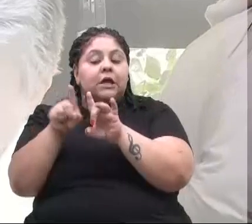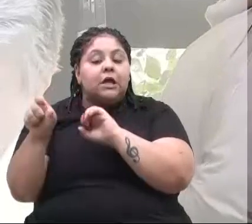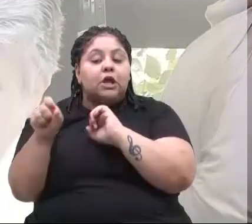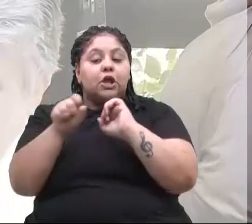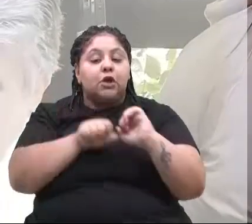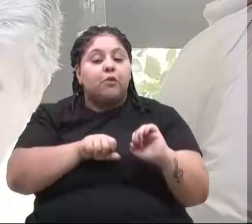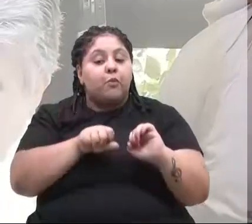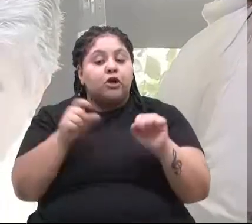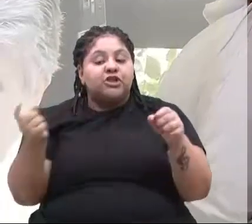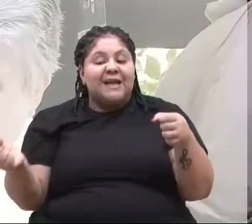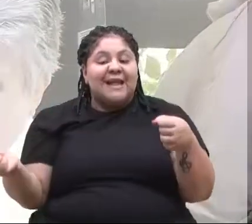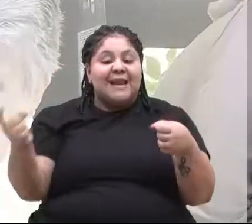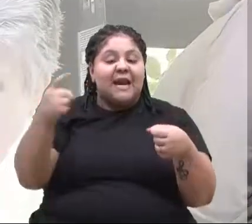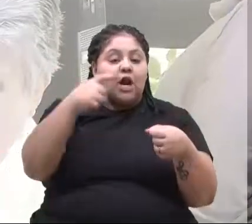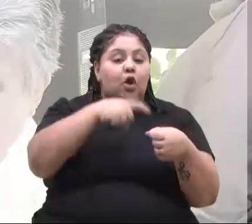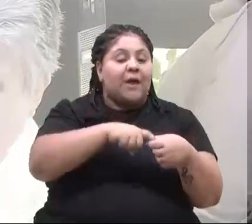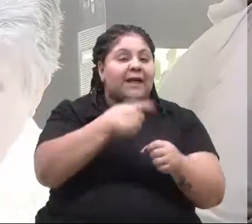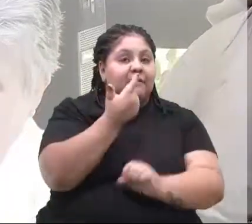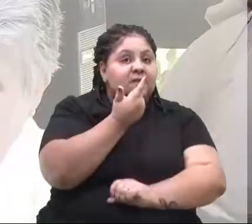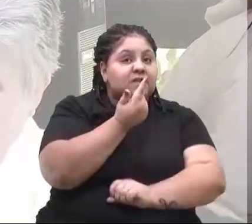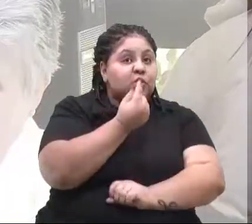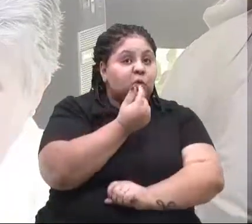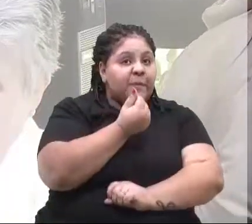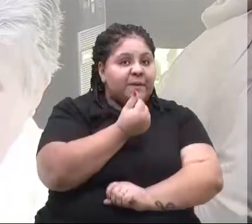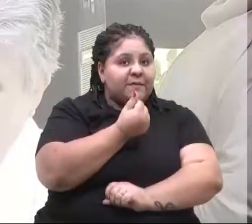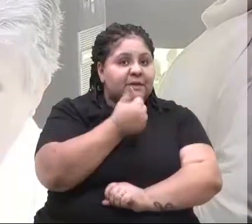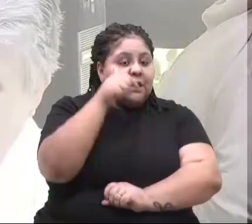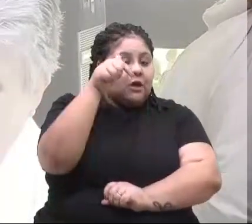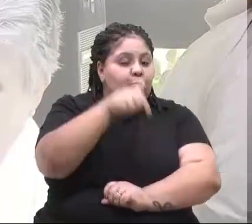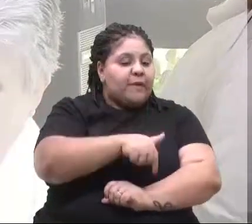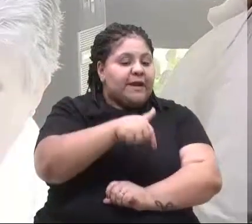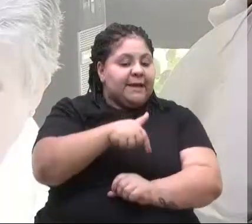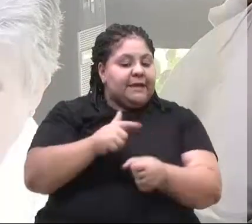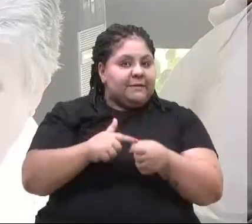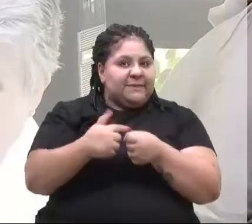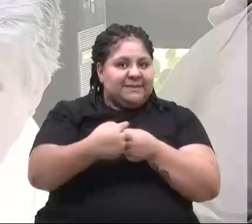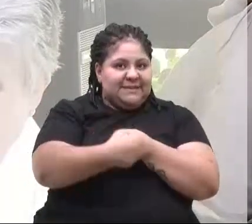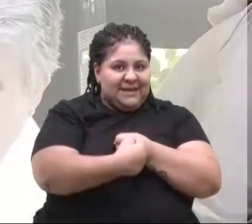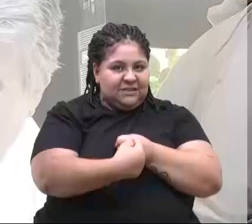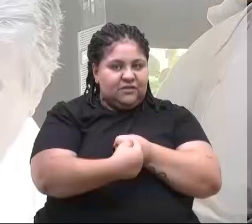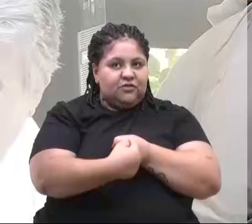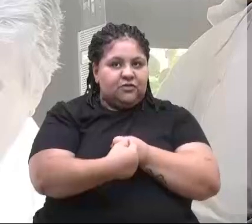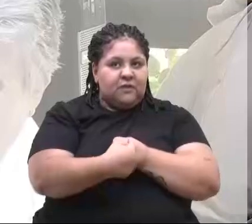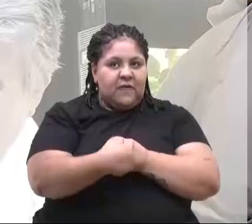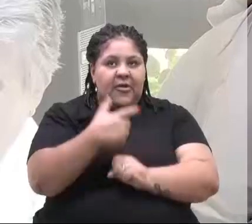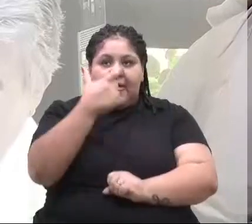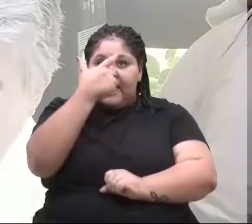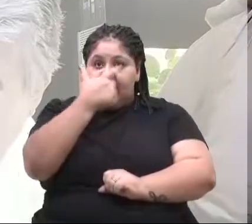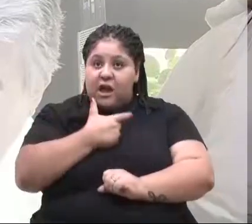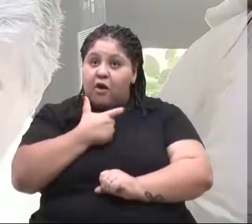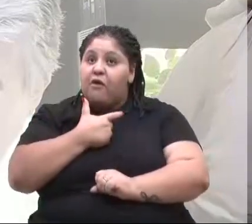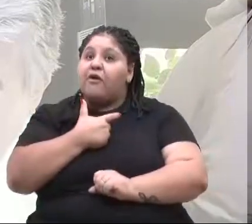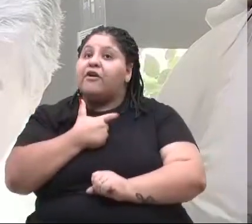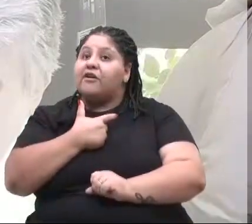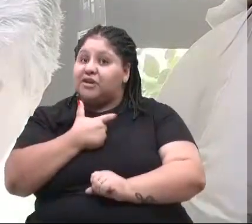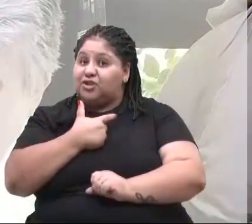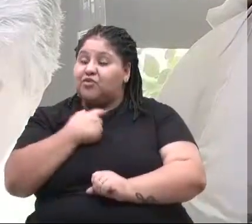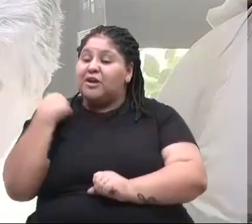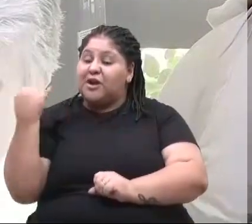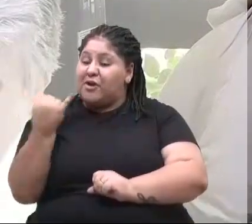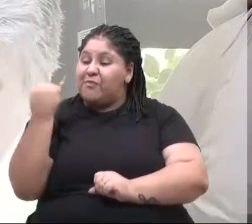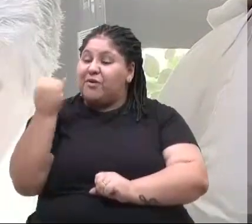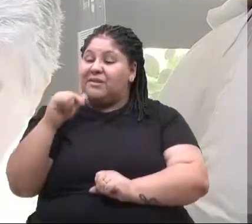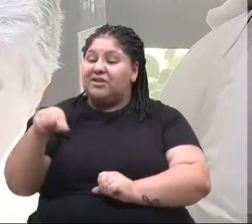pode retornar economicamente para a nossa cidade, eu acho que esse é um exercício importante